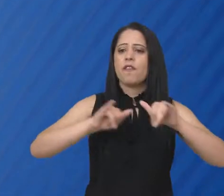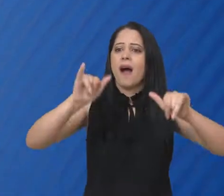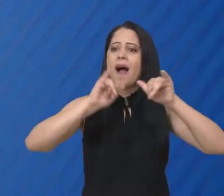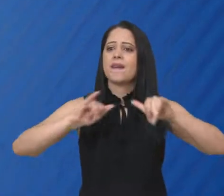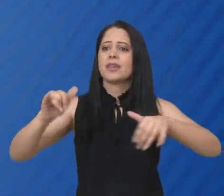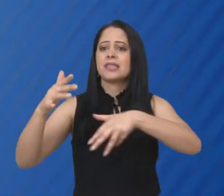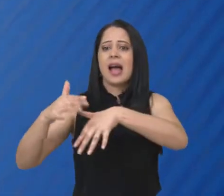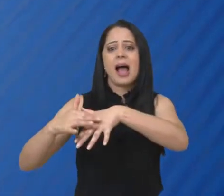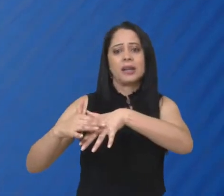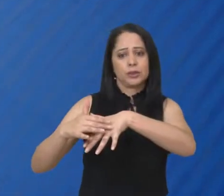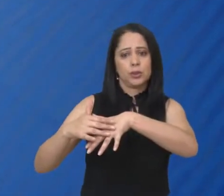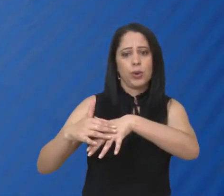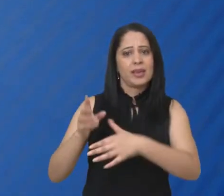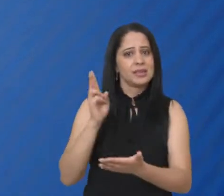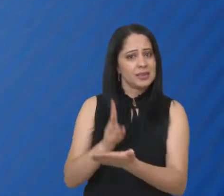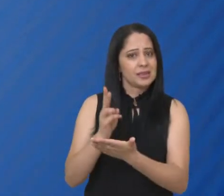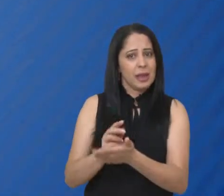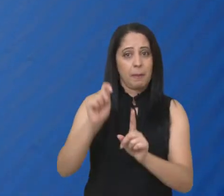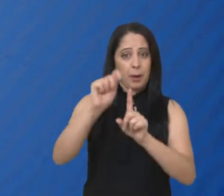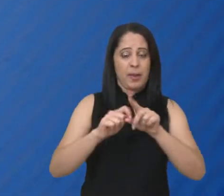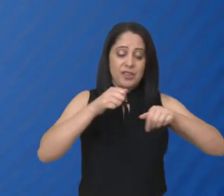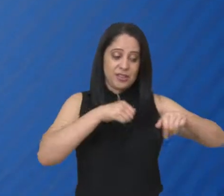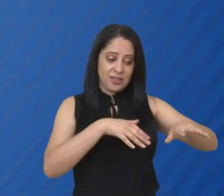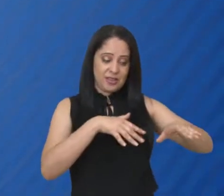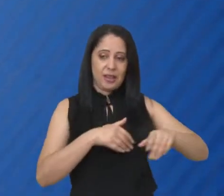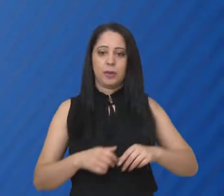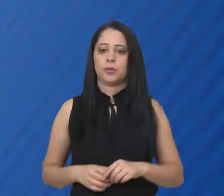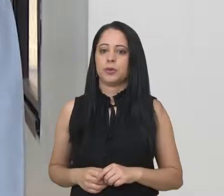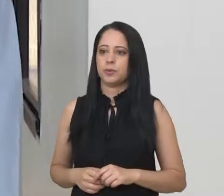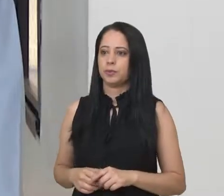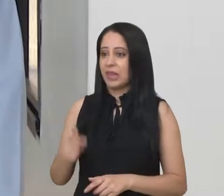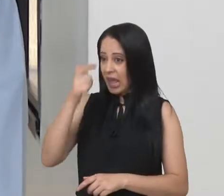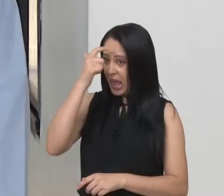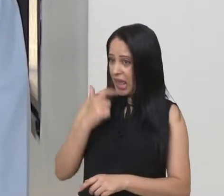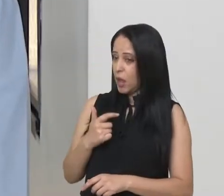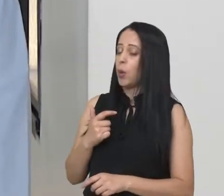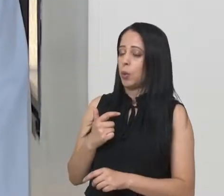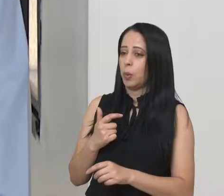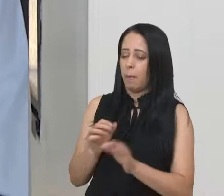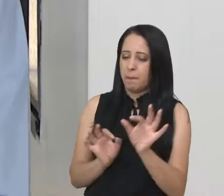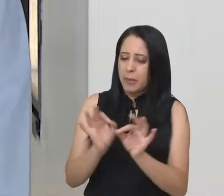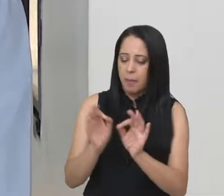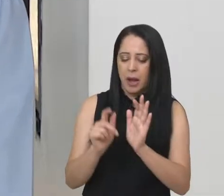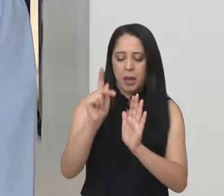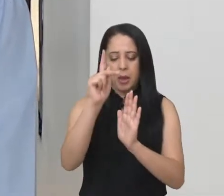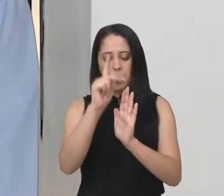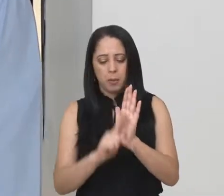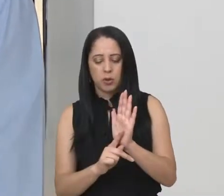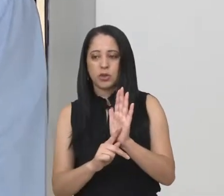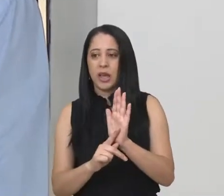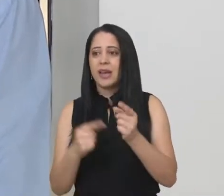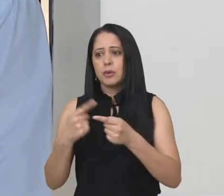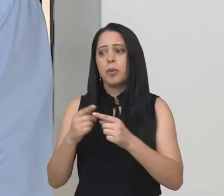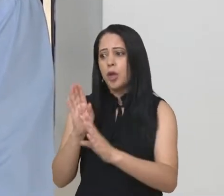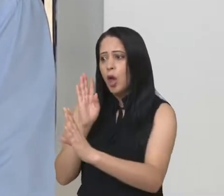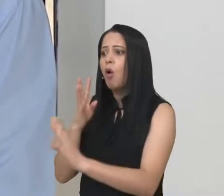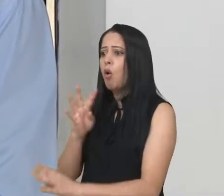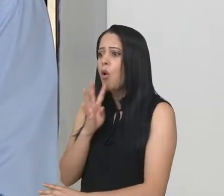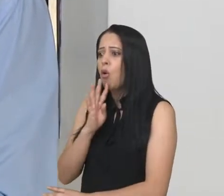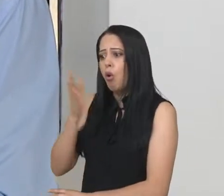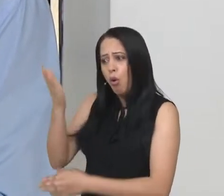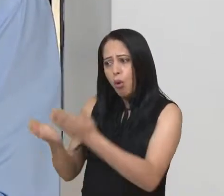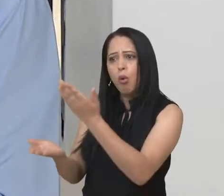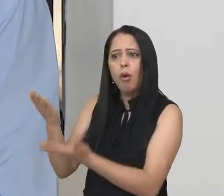sobre a alopécia, celebrado anualmente em setembro. Criei esse projeto porque eu conheço pessoas que estão nessa situação. Depois